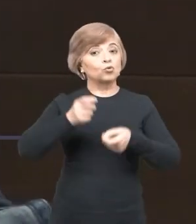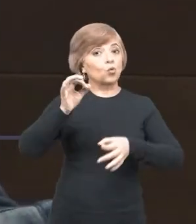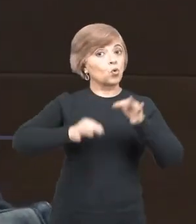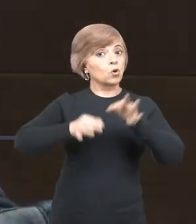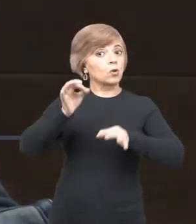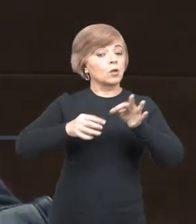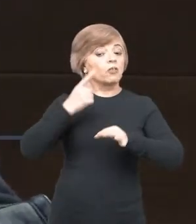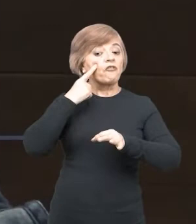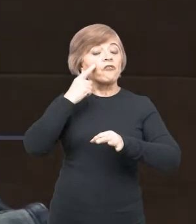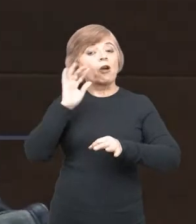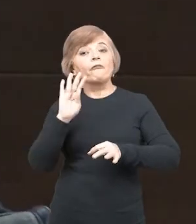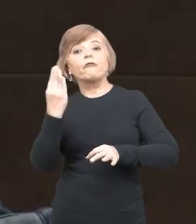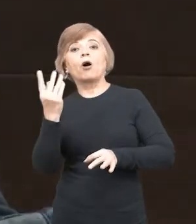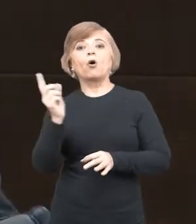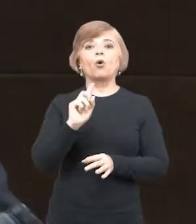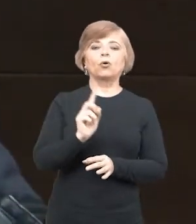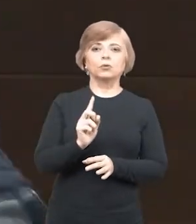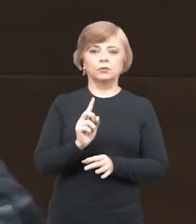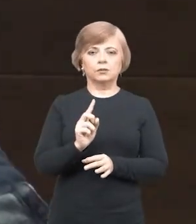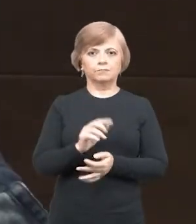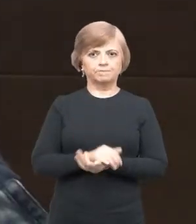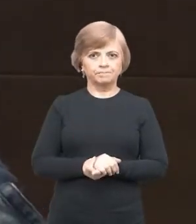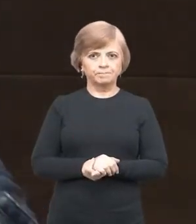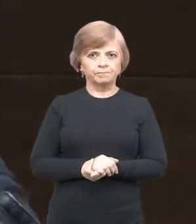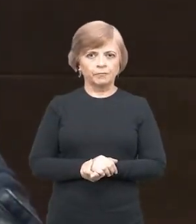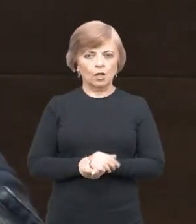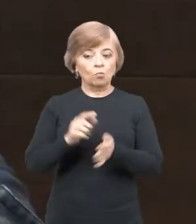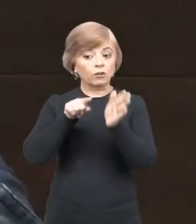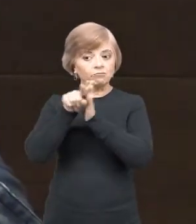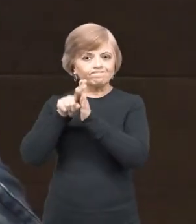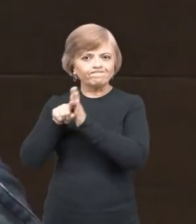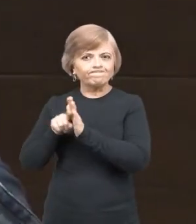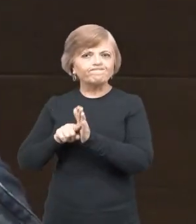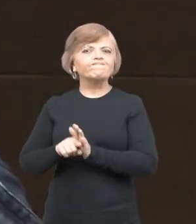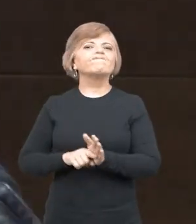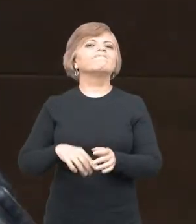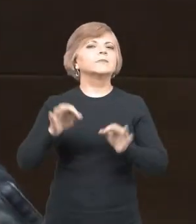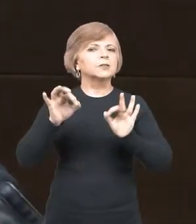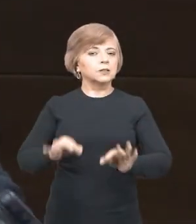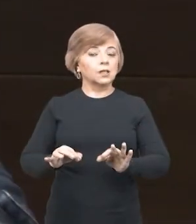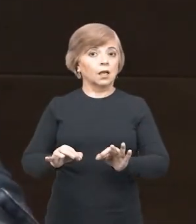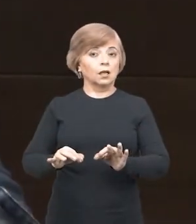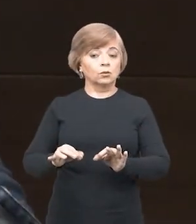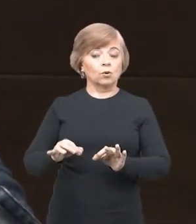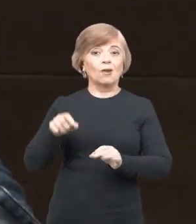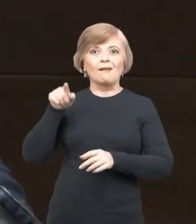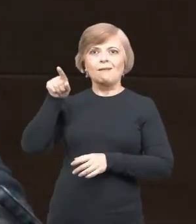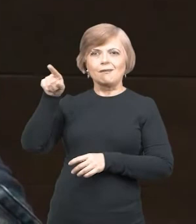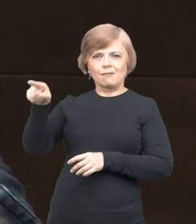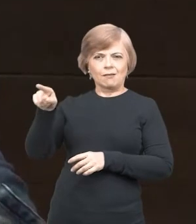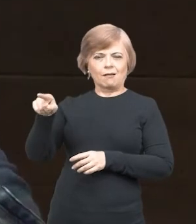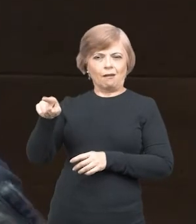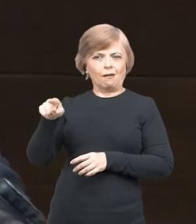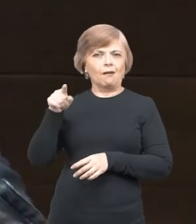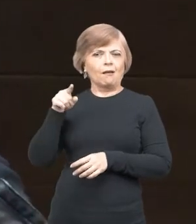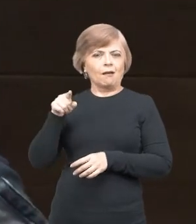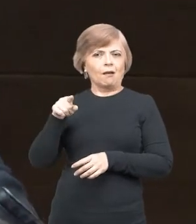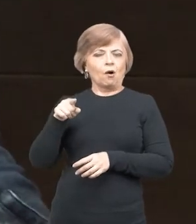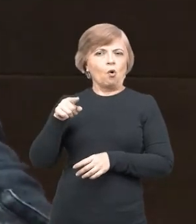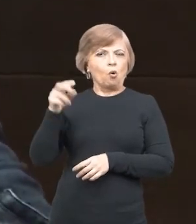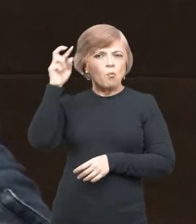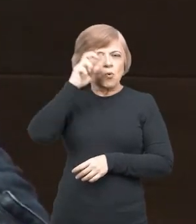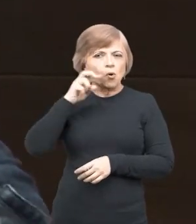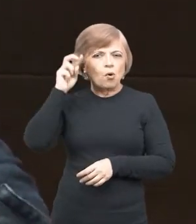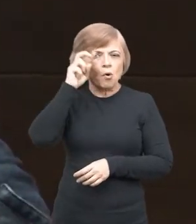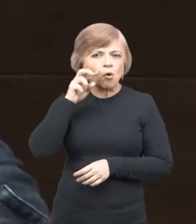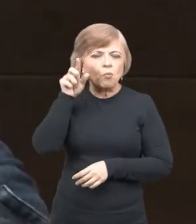caráter absolutamente excepcional. A Promotoria de Justiça de Paraty, então, para sanar o problema, inicialmente